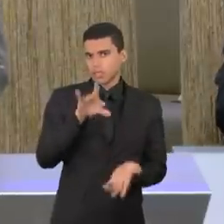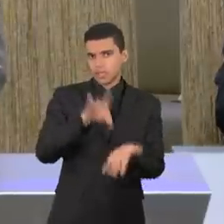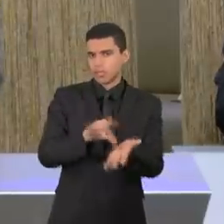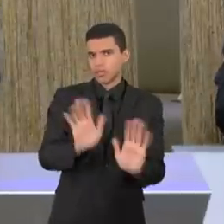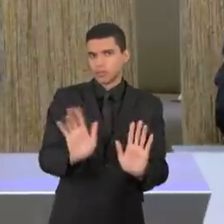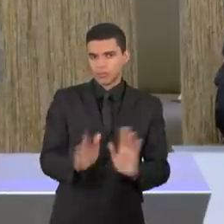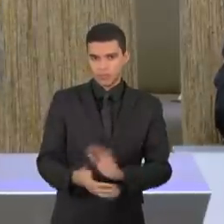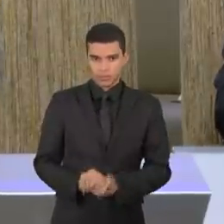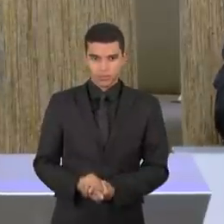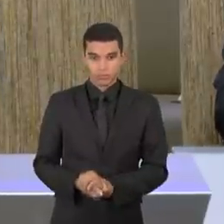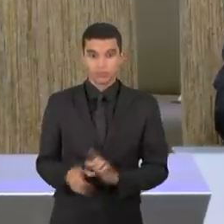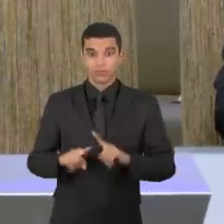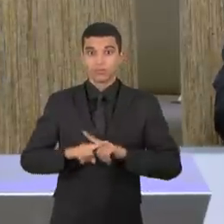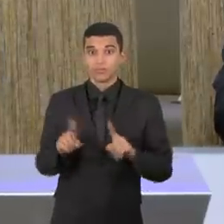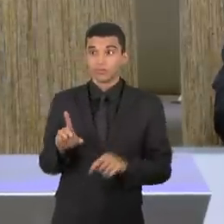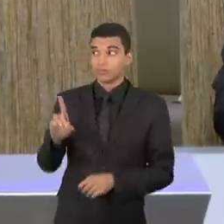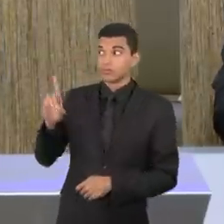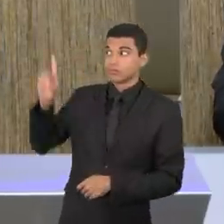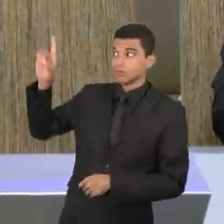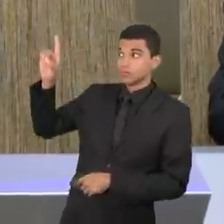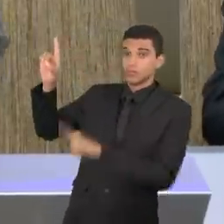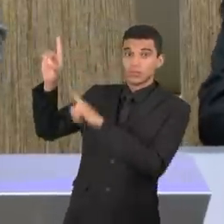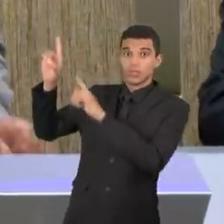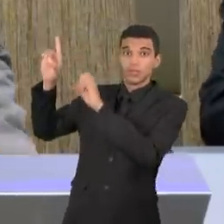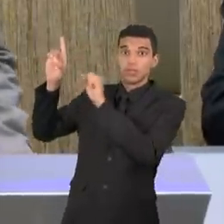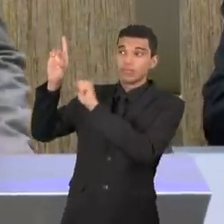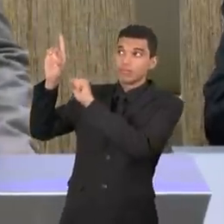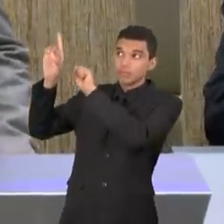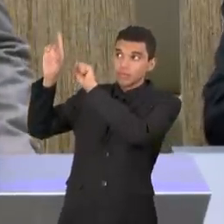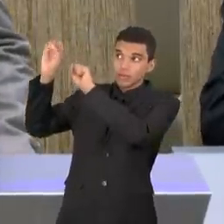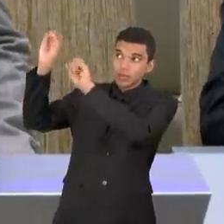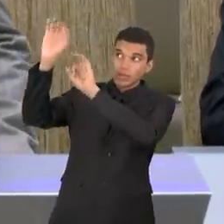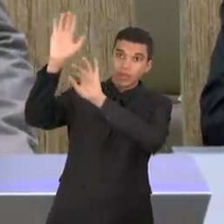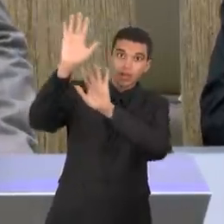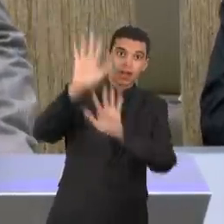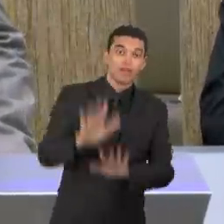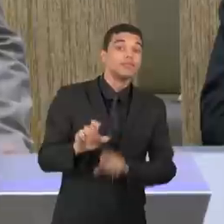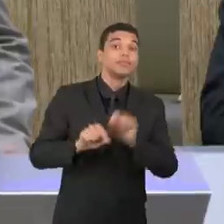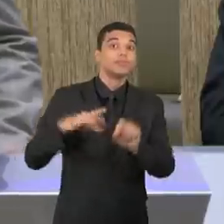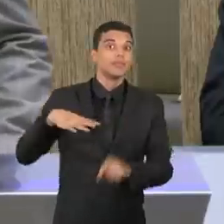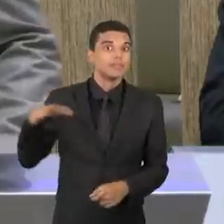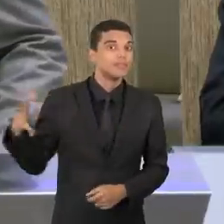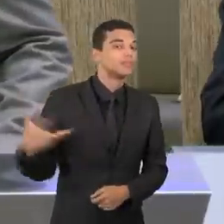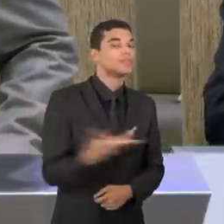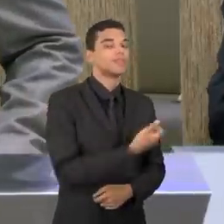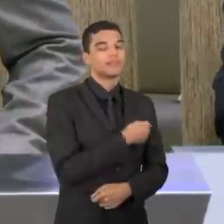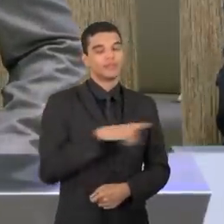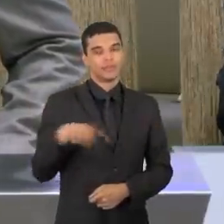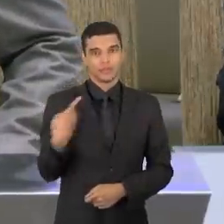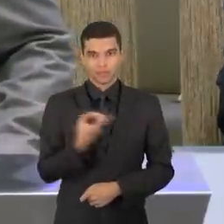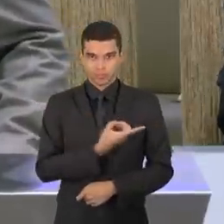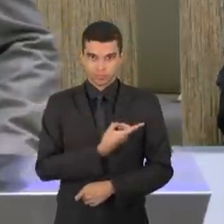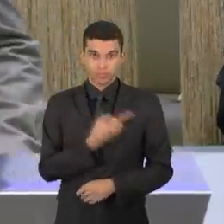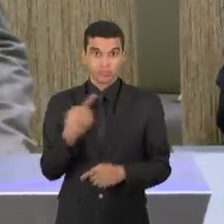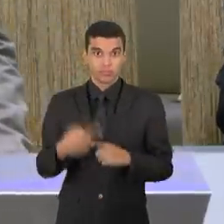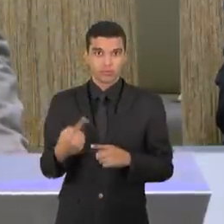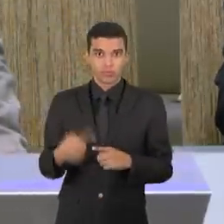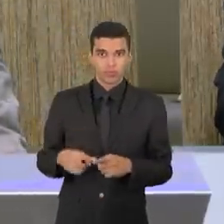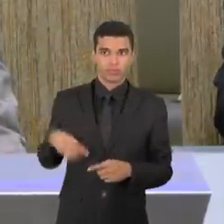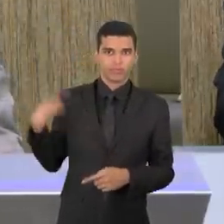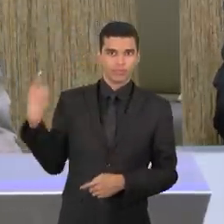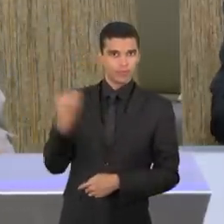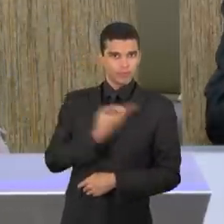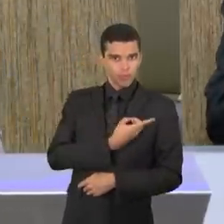de Deus, inclusive a nossa salvação. Lamentação de Jeremias, no capítulo